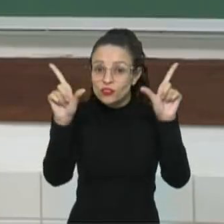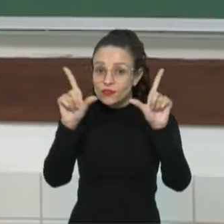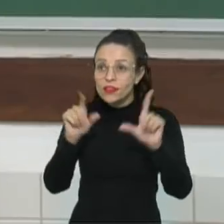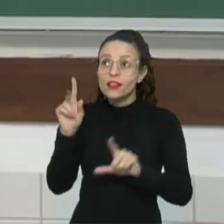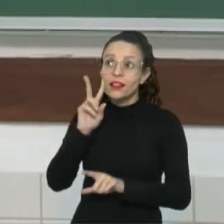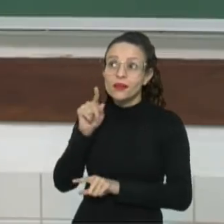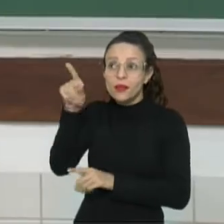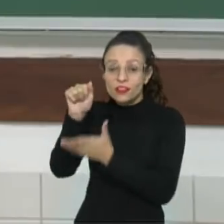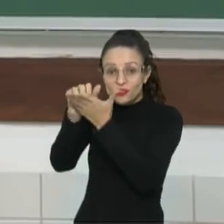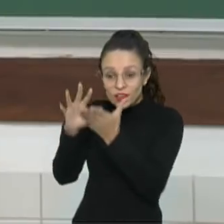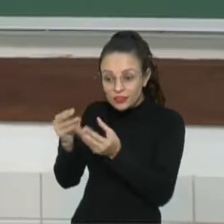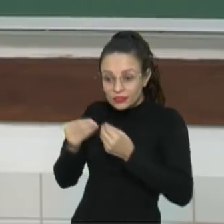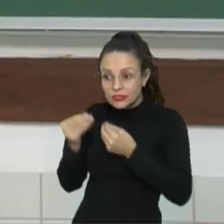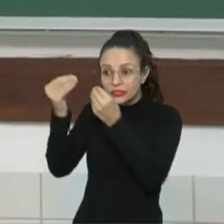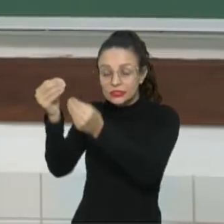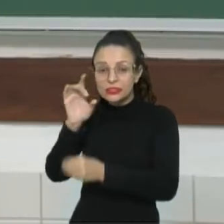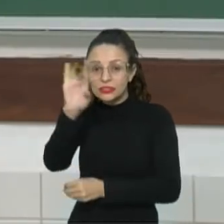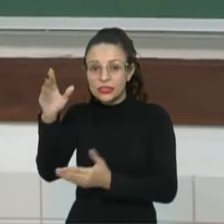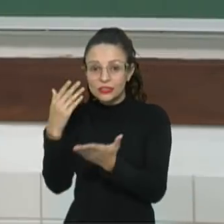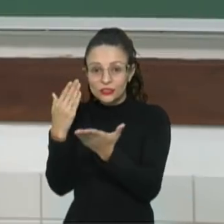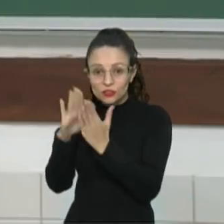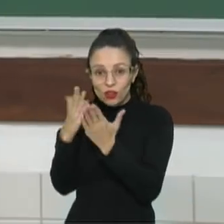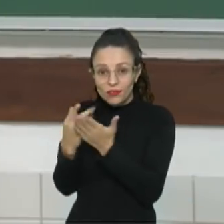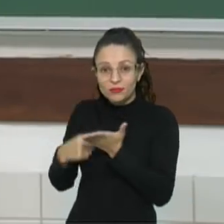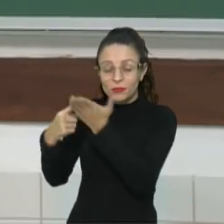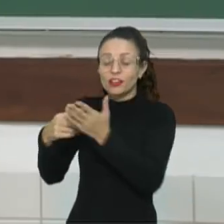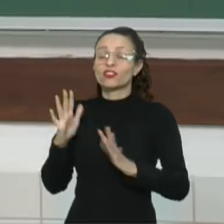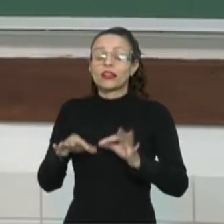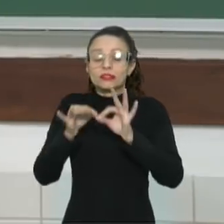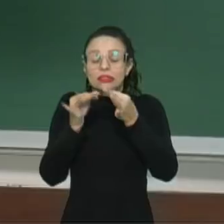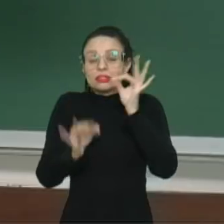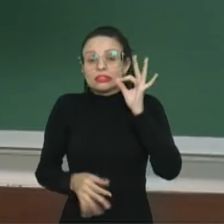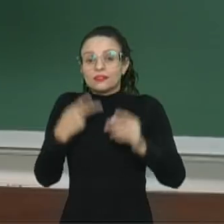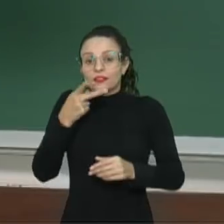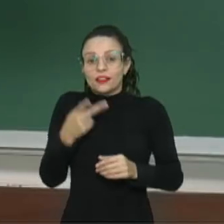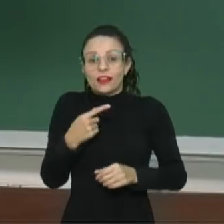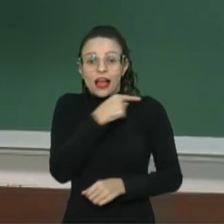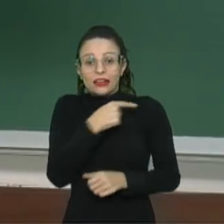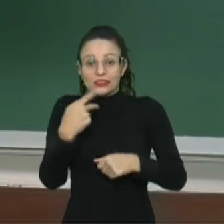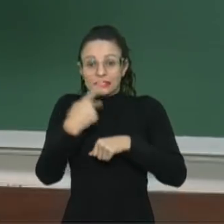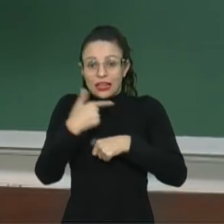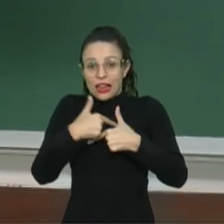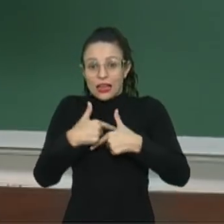pegar a atividade e devolver. Cada escola tem o seu combinado. Gente, eu já falei demais, os técnicos estão brigando